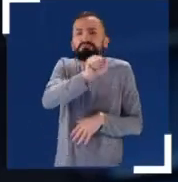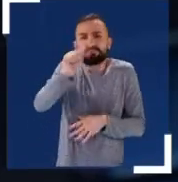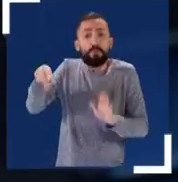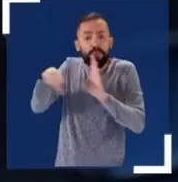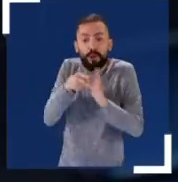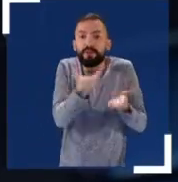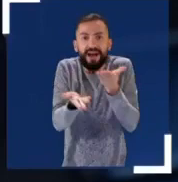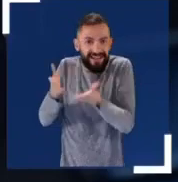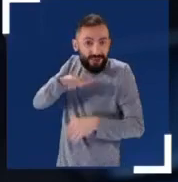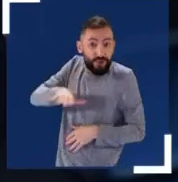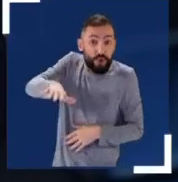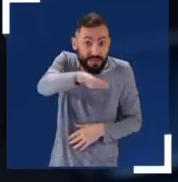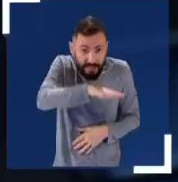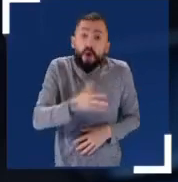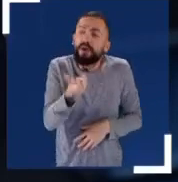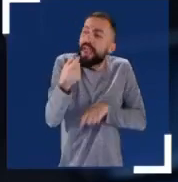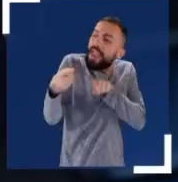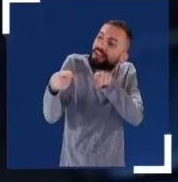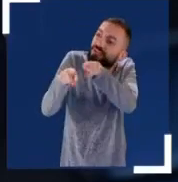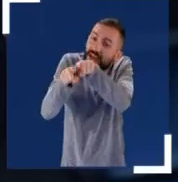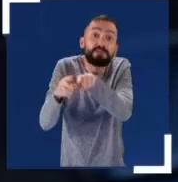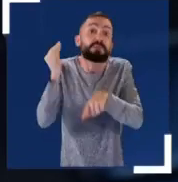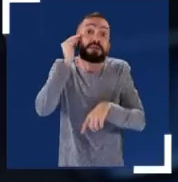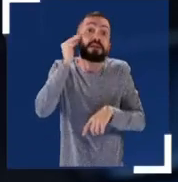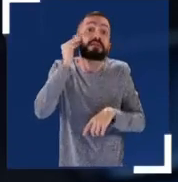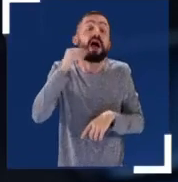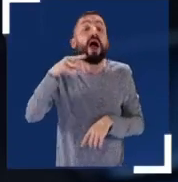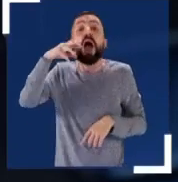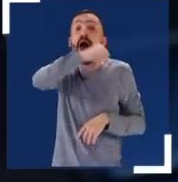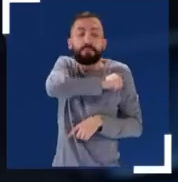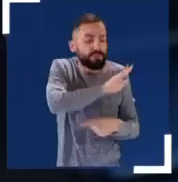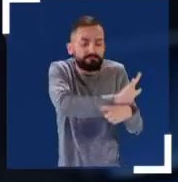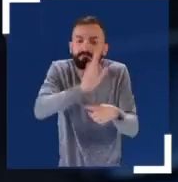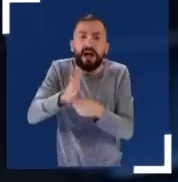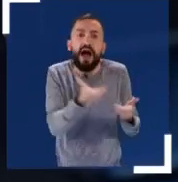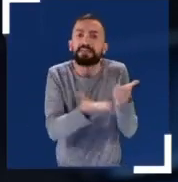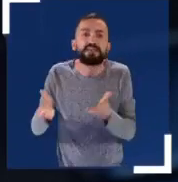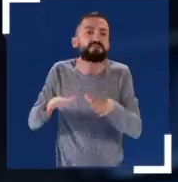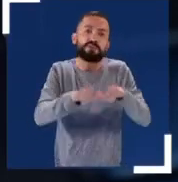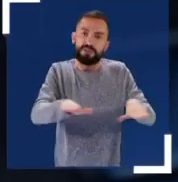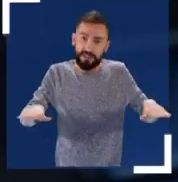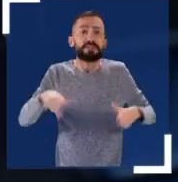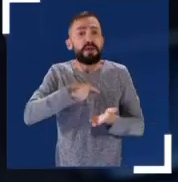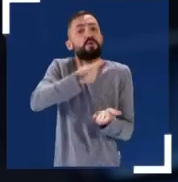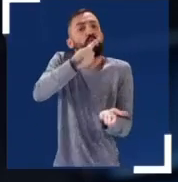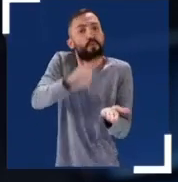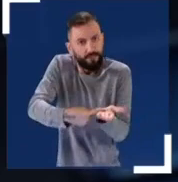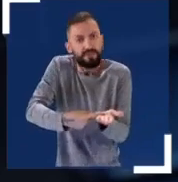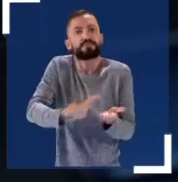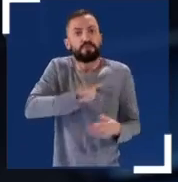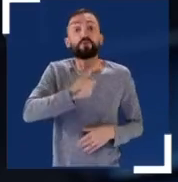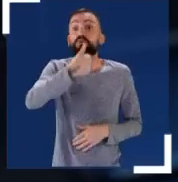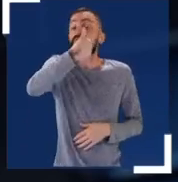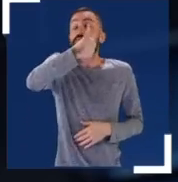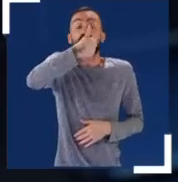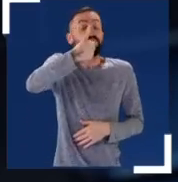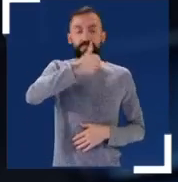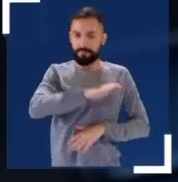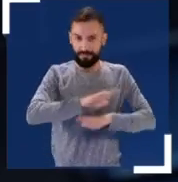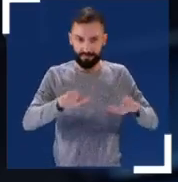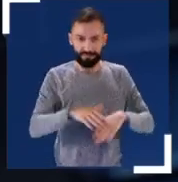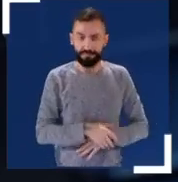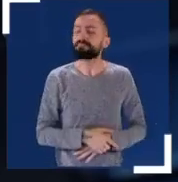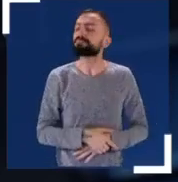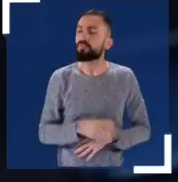possam garantir a rapidez e a presteza no atendimento para todas as crianças de São Paulo. É um compromisso número 1 do governo. Por favor, 45